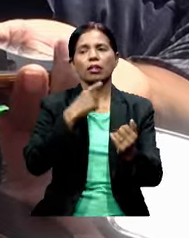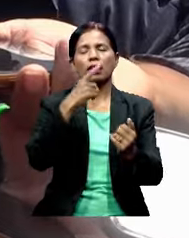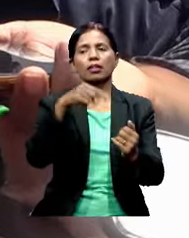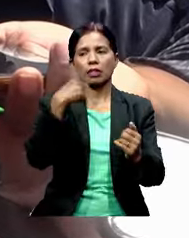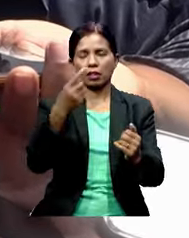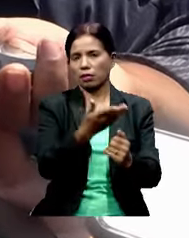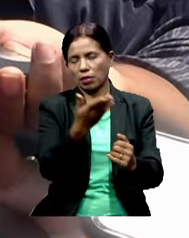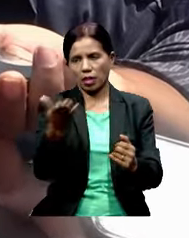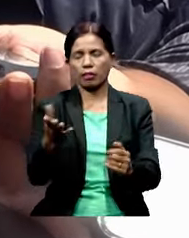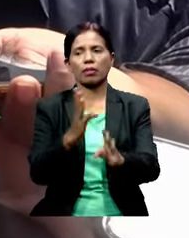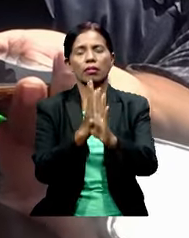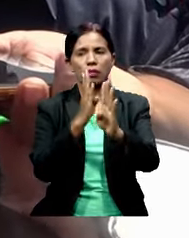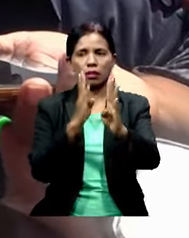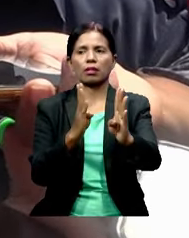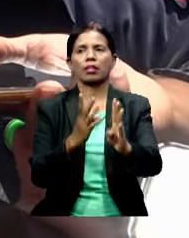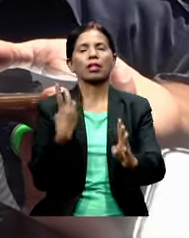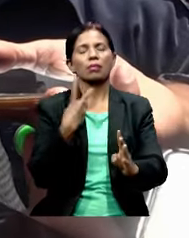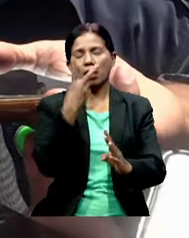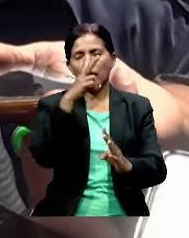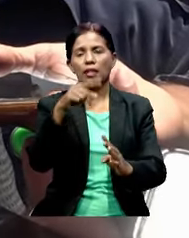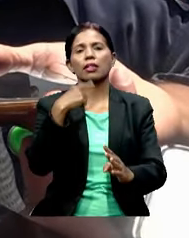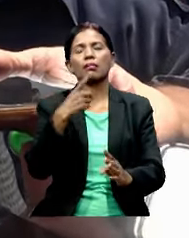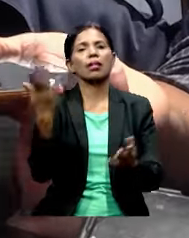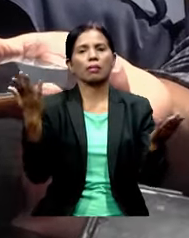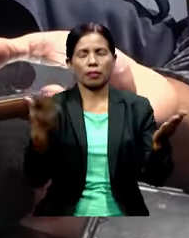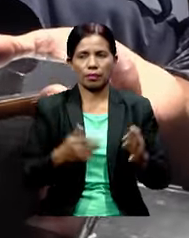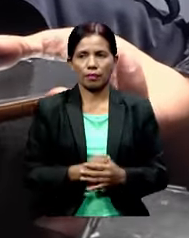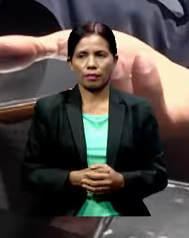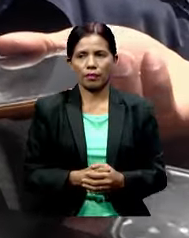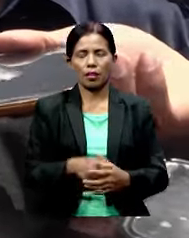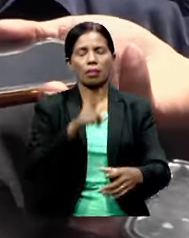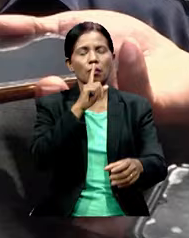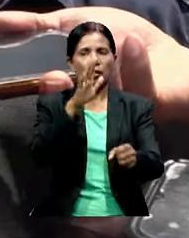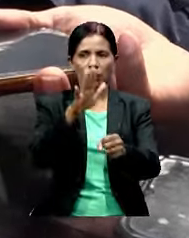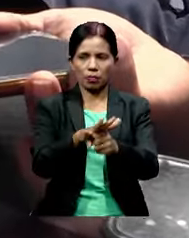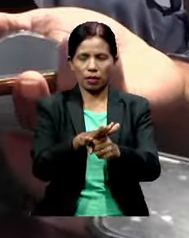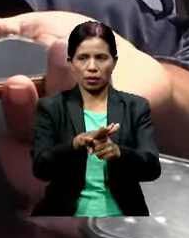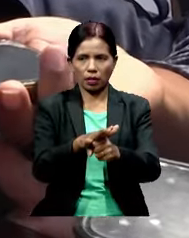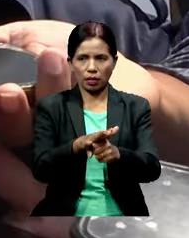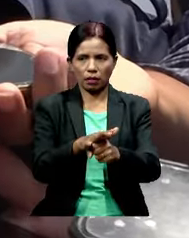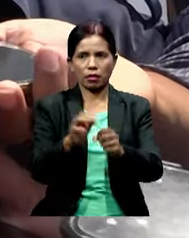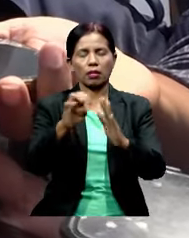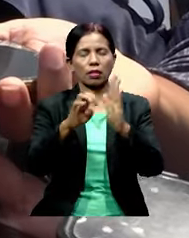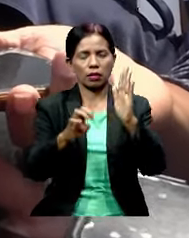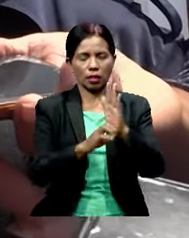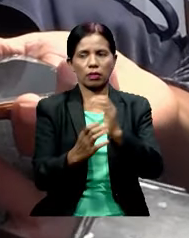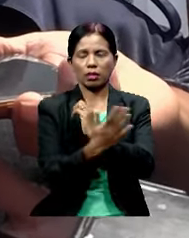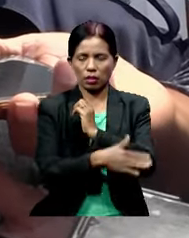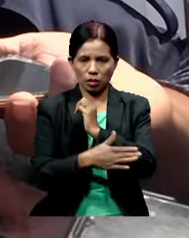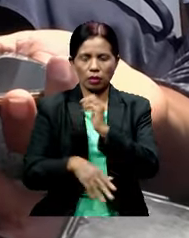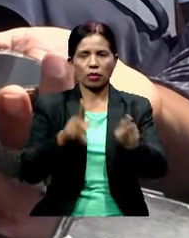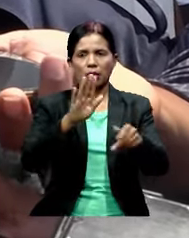hein performa, saya kan forma nih, imhari CCC meh neba, nega. Juramento bani loyalidade ba estado na nação, no povo,